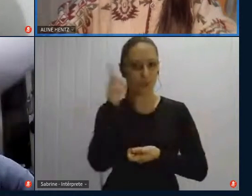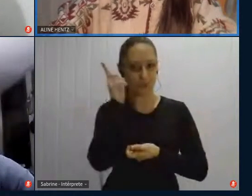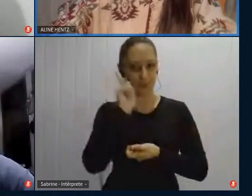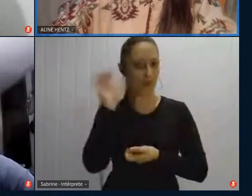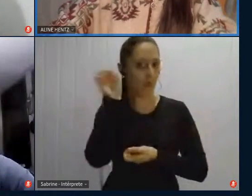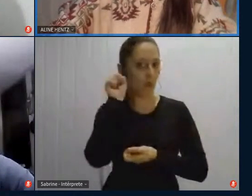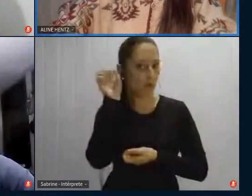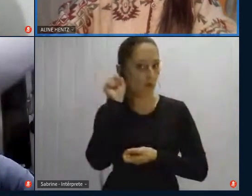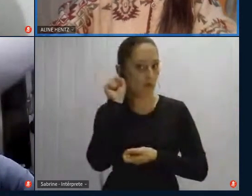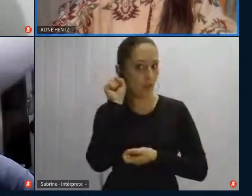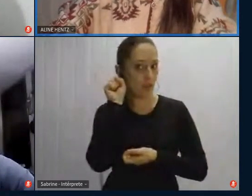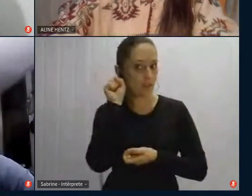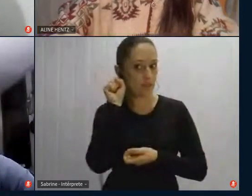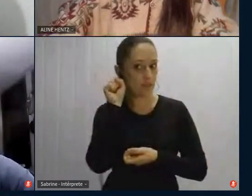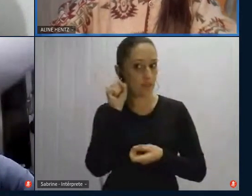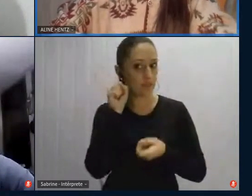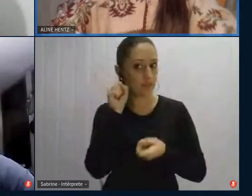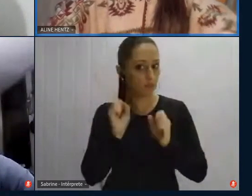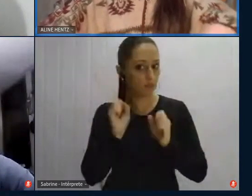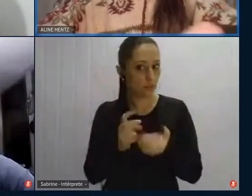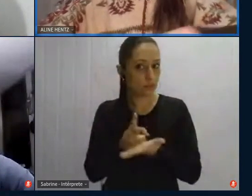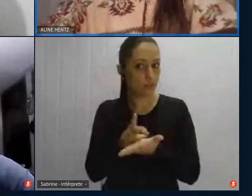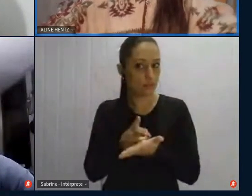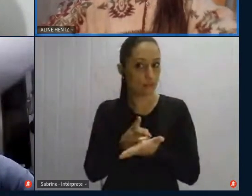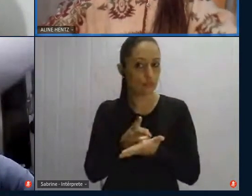Posso prosseguir? Ok.